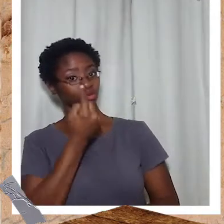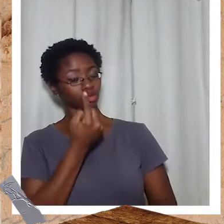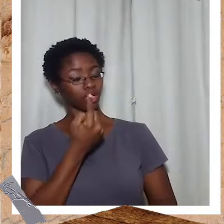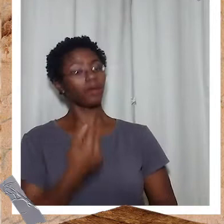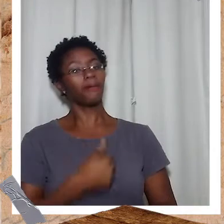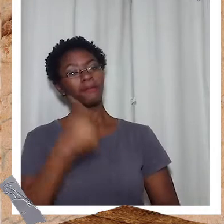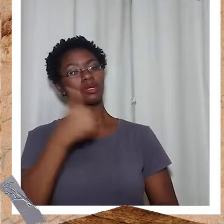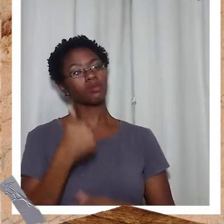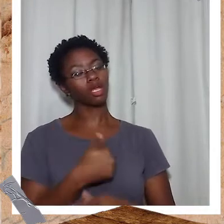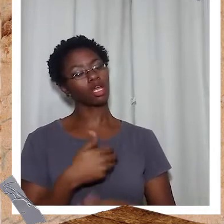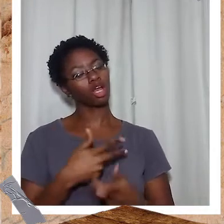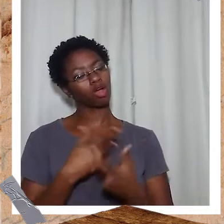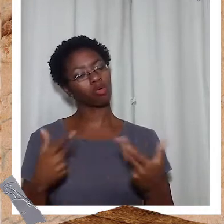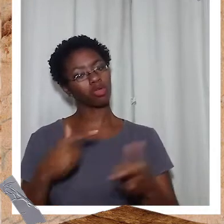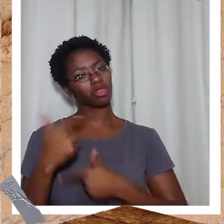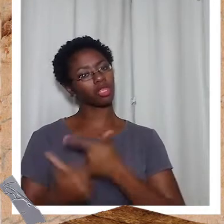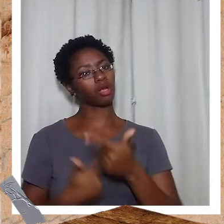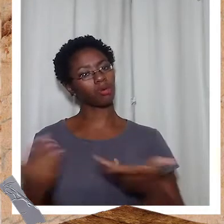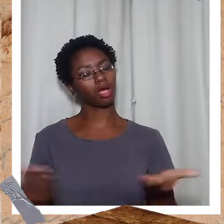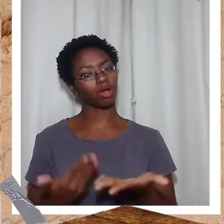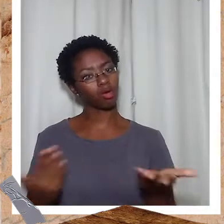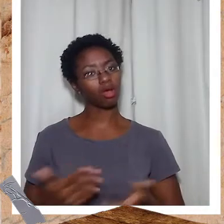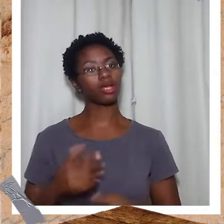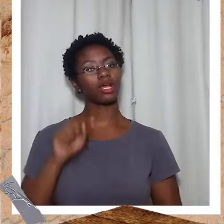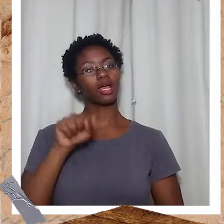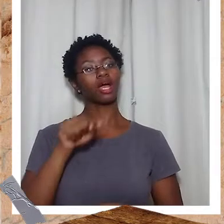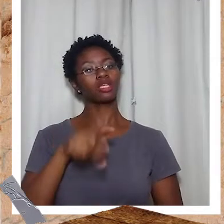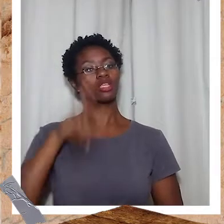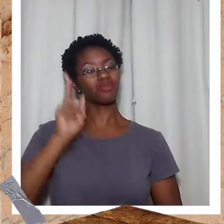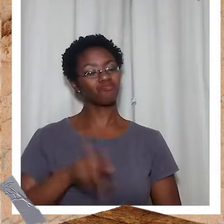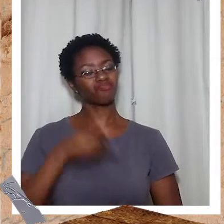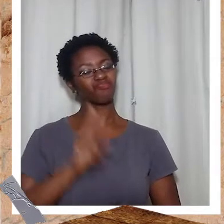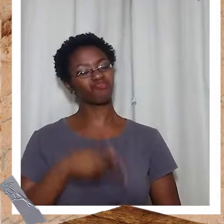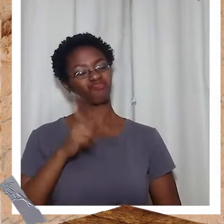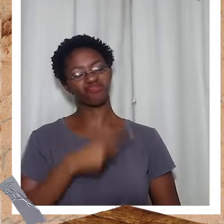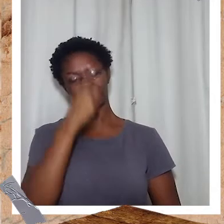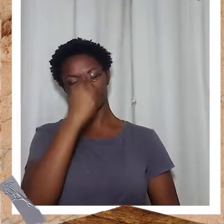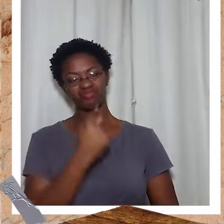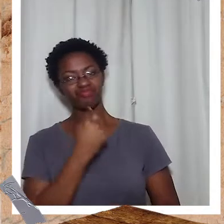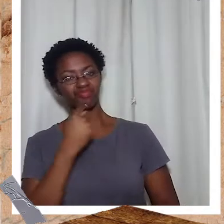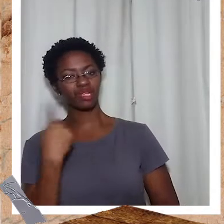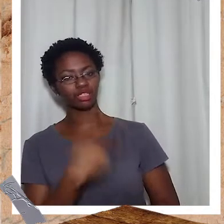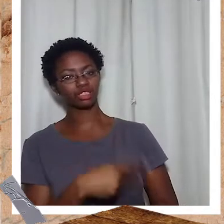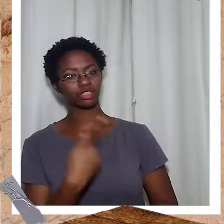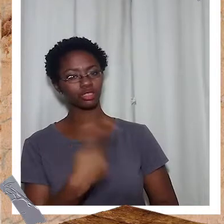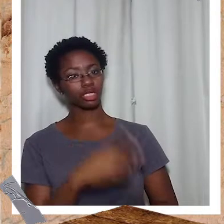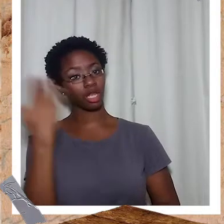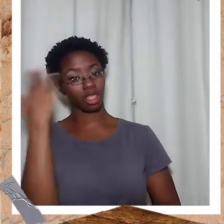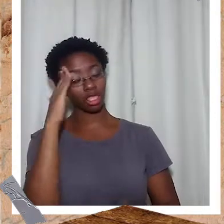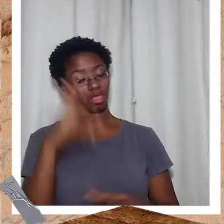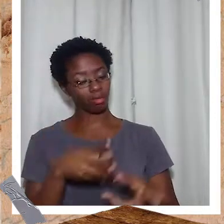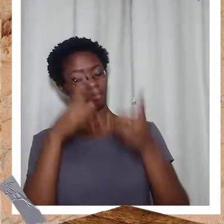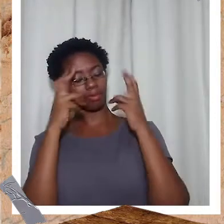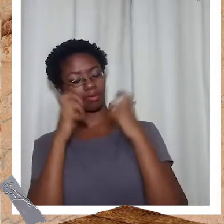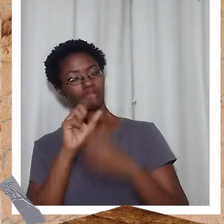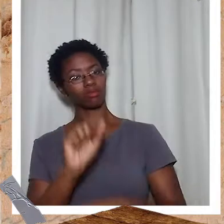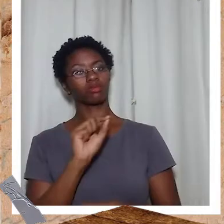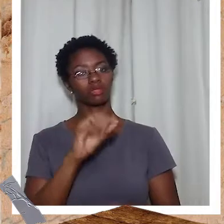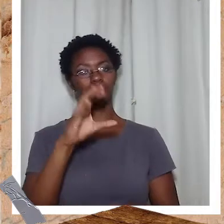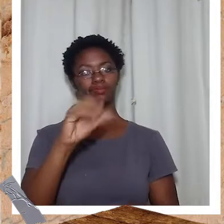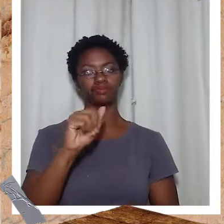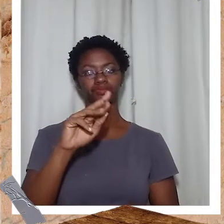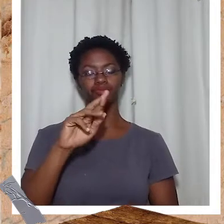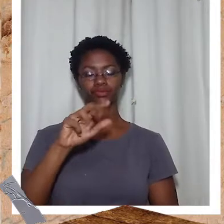aqui para a gente trabalhar é essa permanência de uma imagem, né? entendendo que Carolina